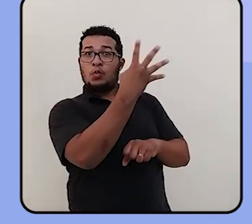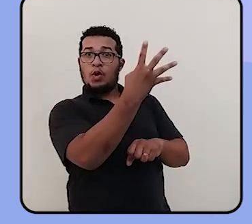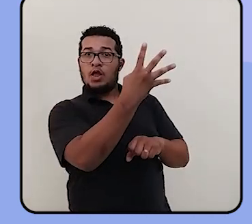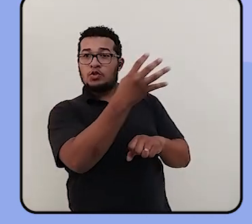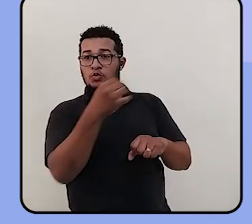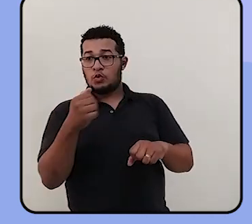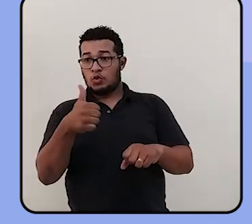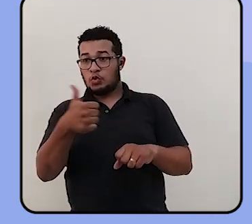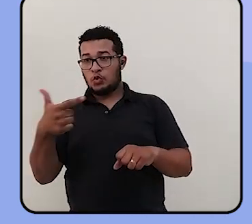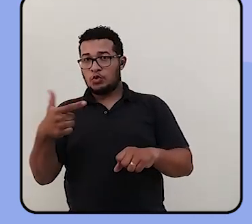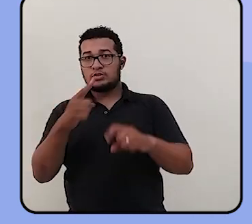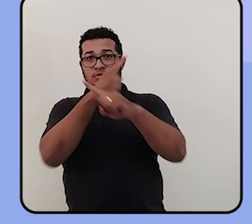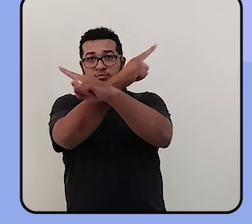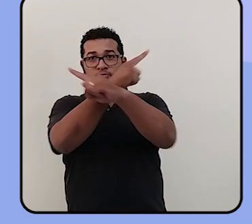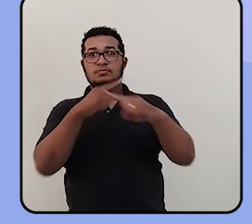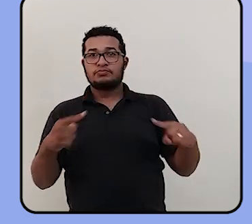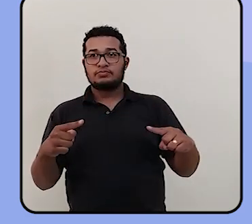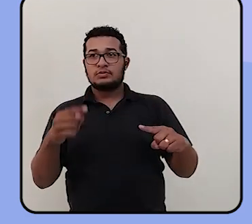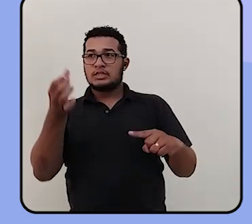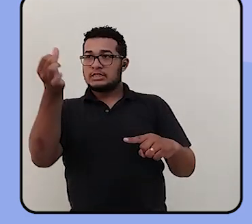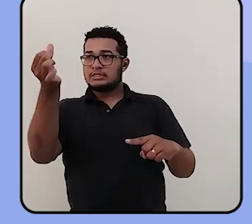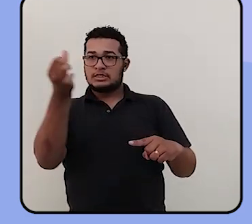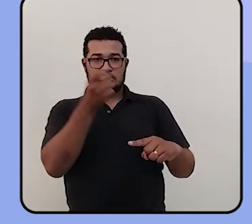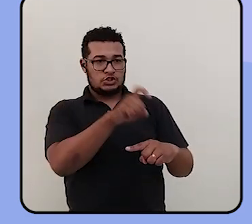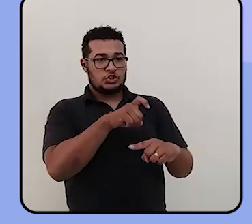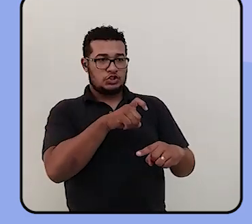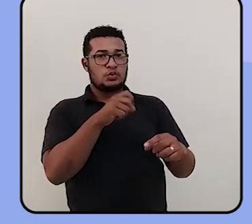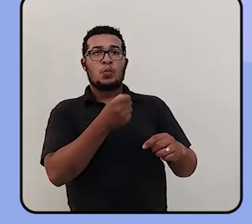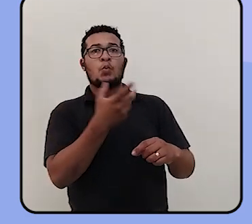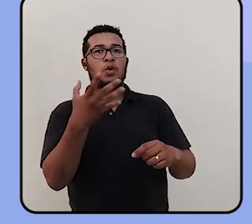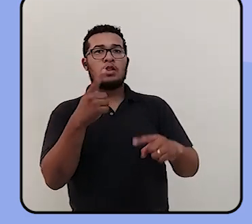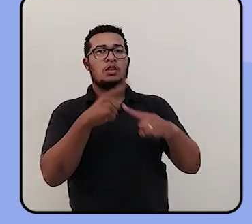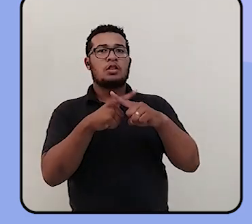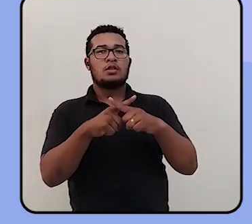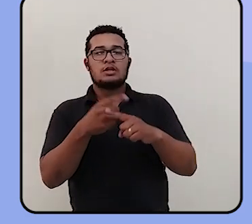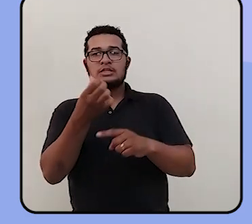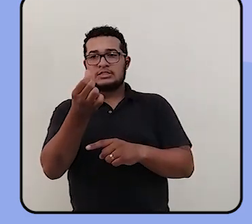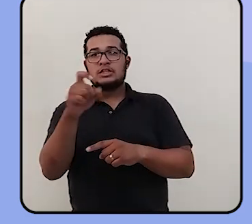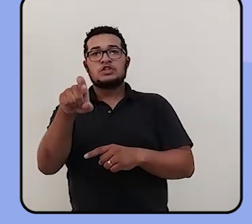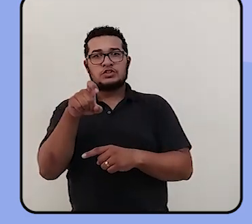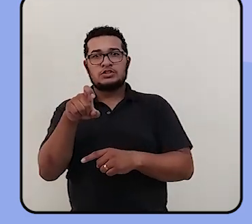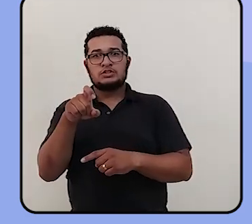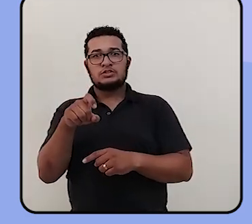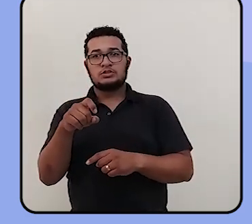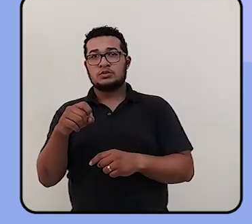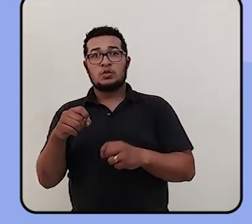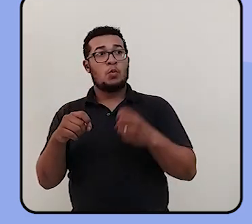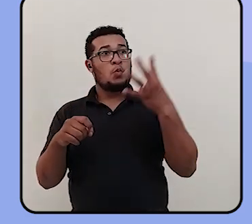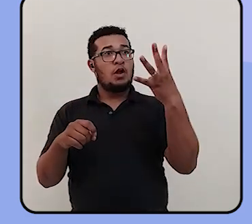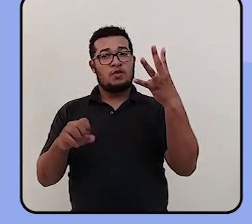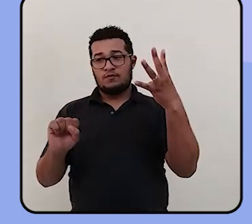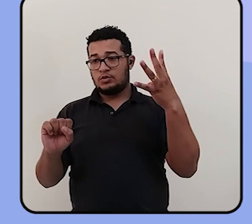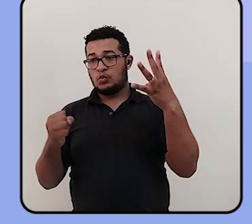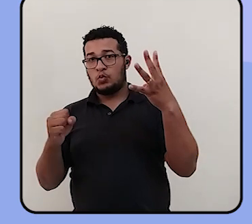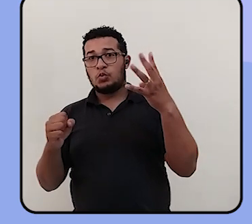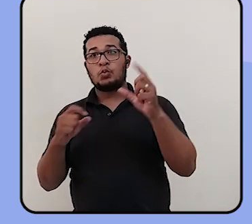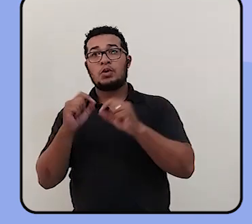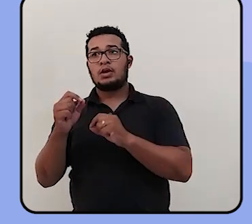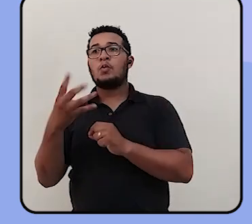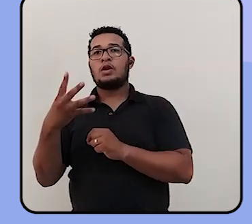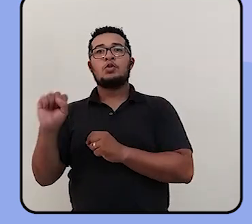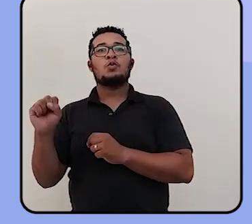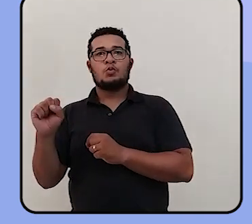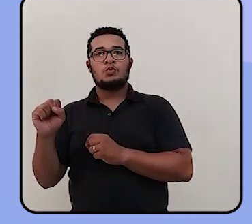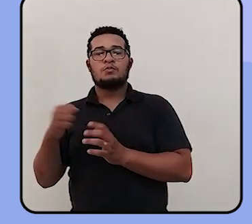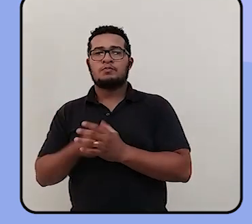o 12. 6 vezes x, 6x. 4 vezes 12, 48. Se 6x é